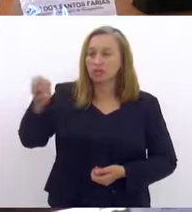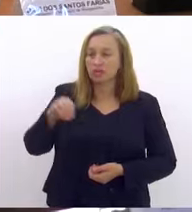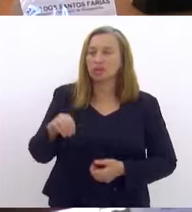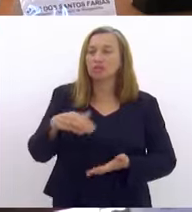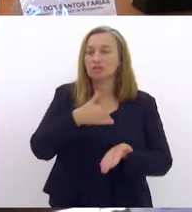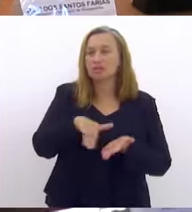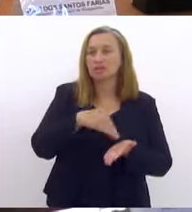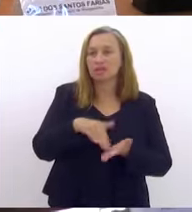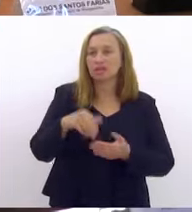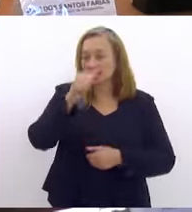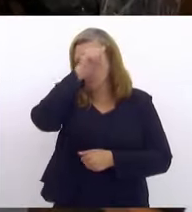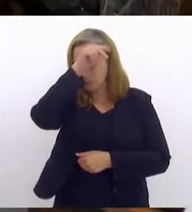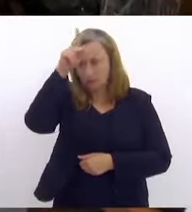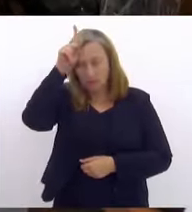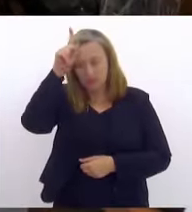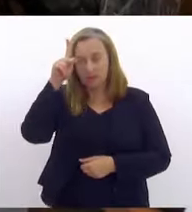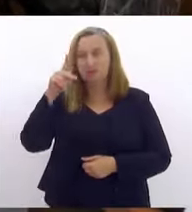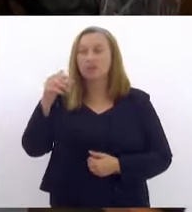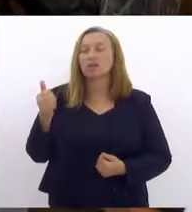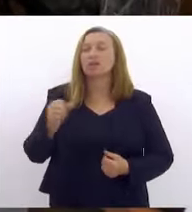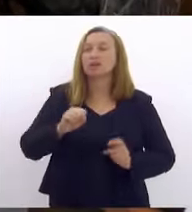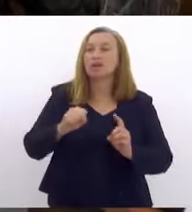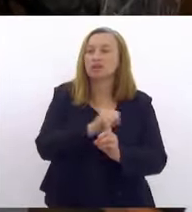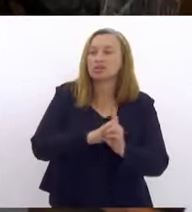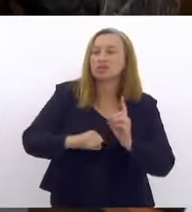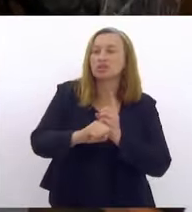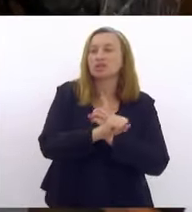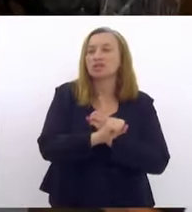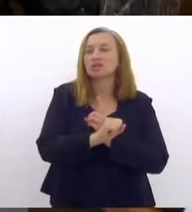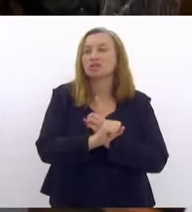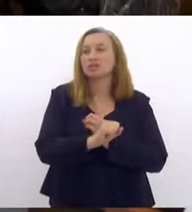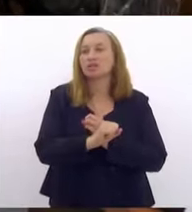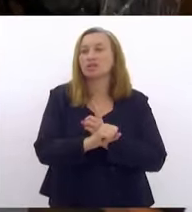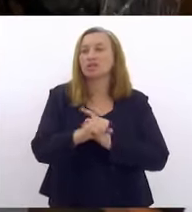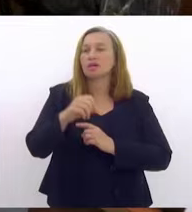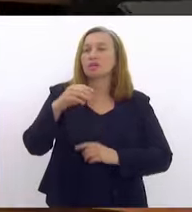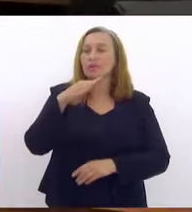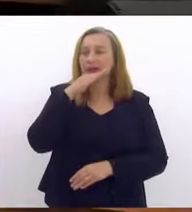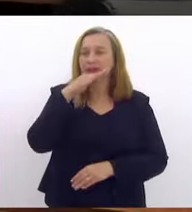secretário municipal de assistência social de Mangaratiba